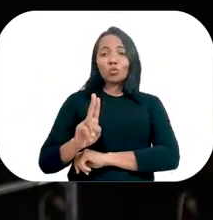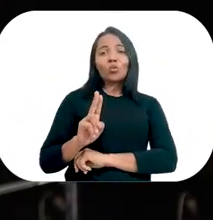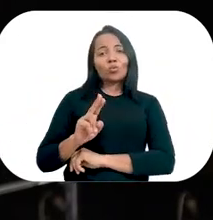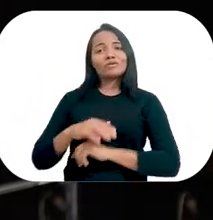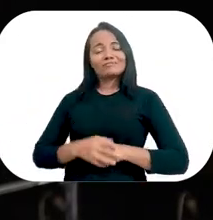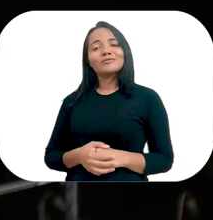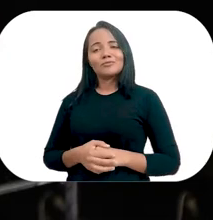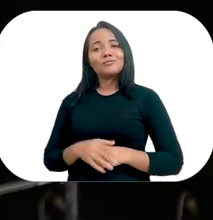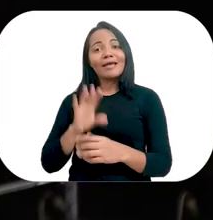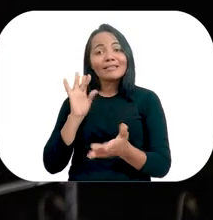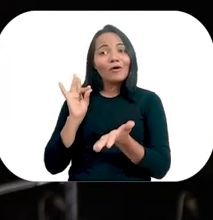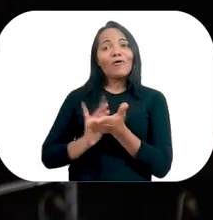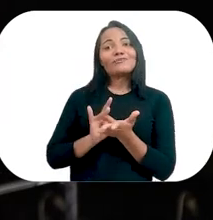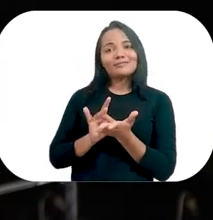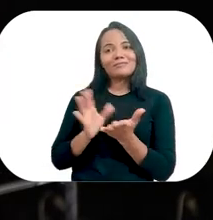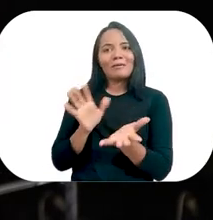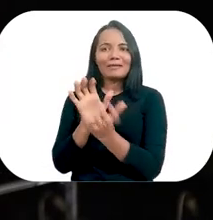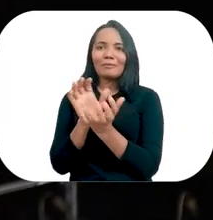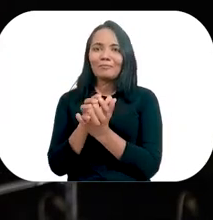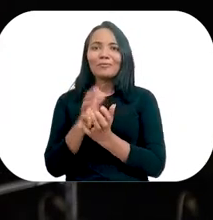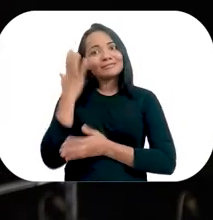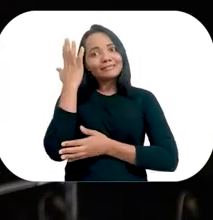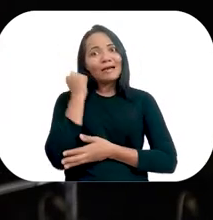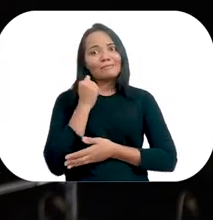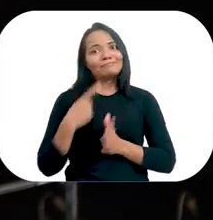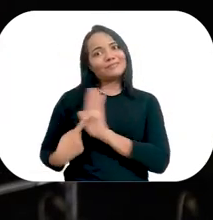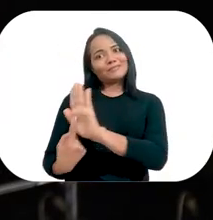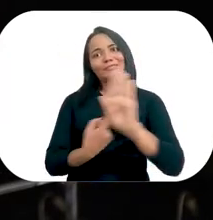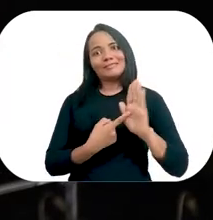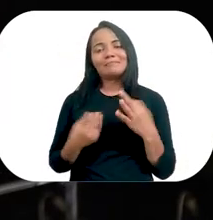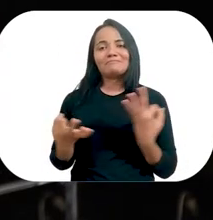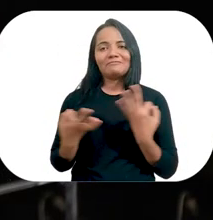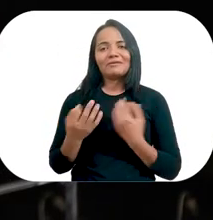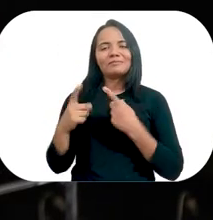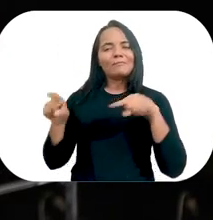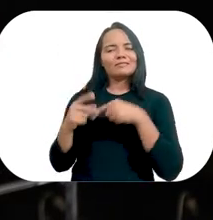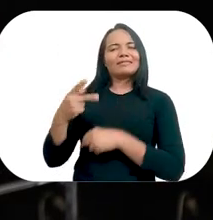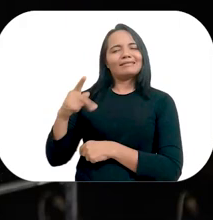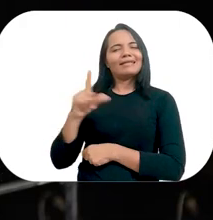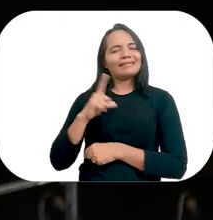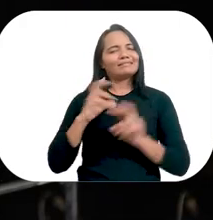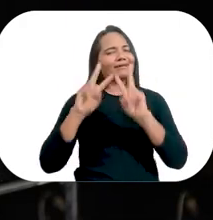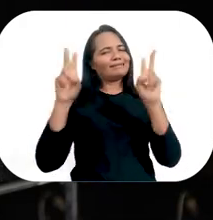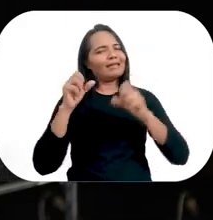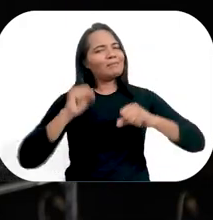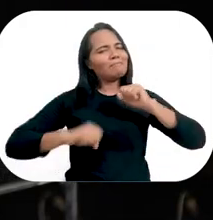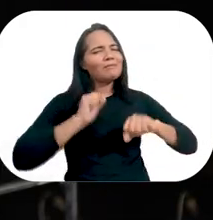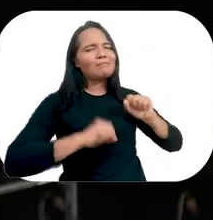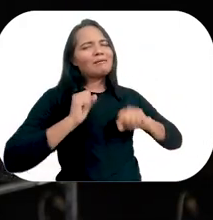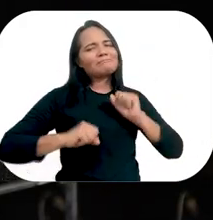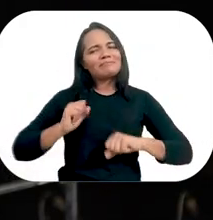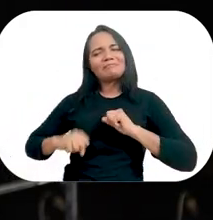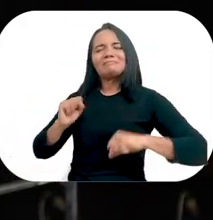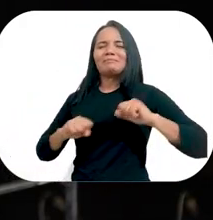do mas falando justamente do maracatu de Pernambuco, que ele fala nessa música, ele fala, né? Só fala